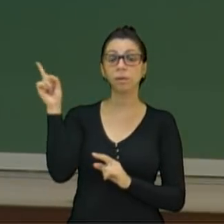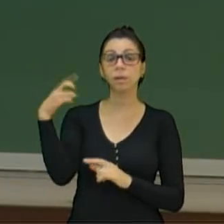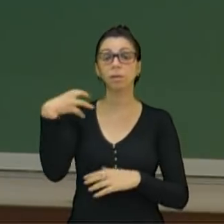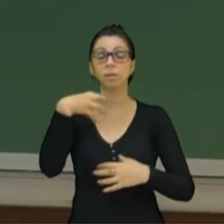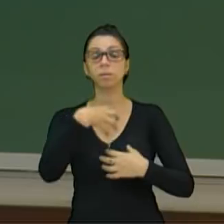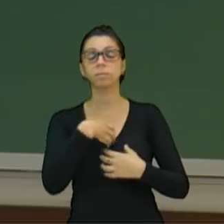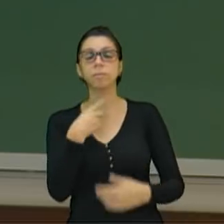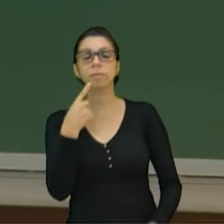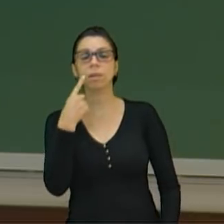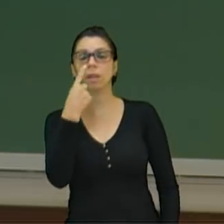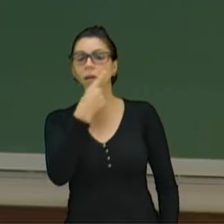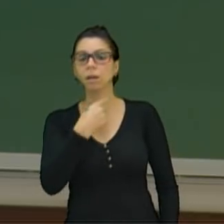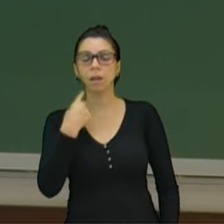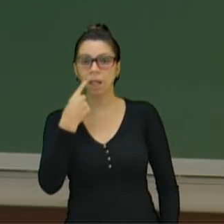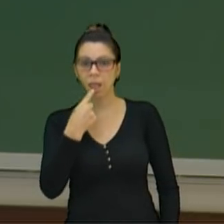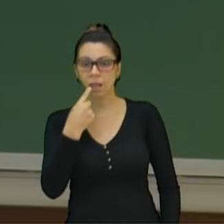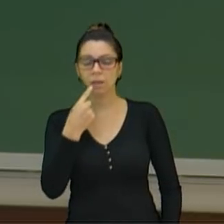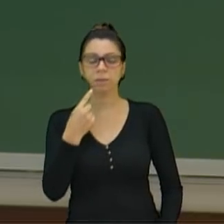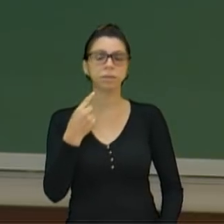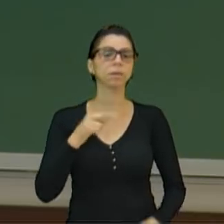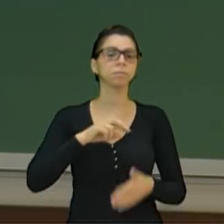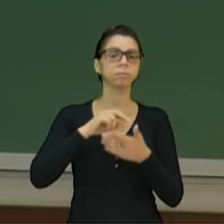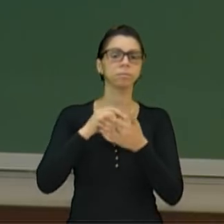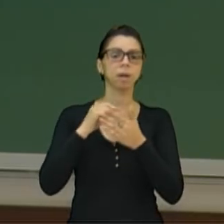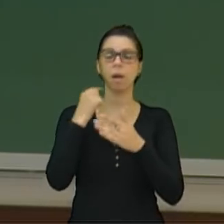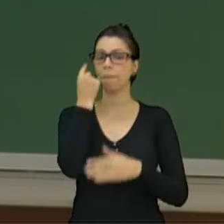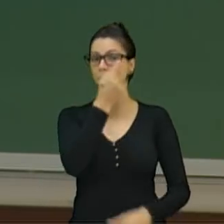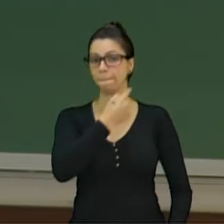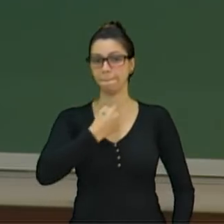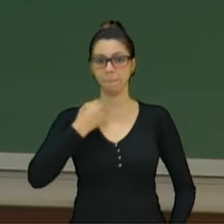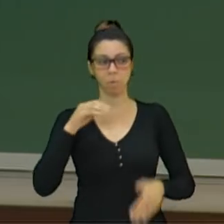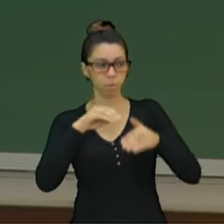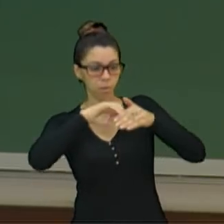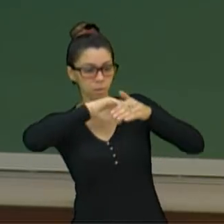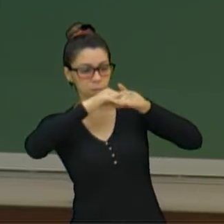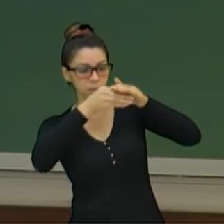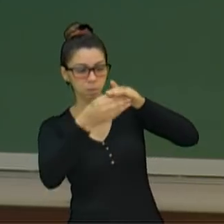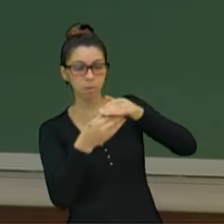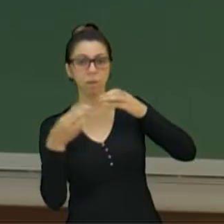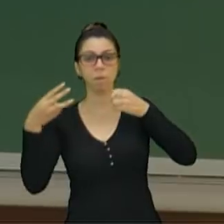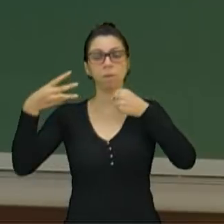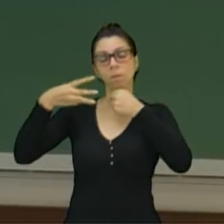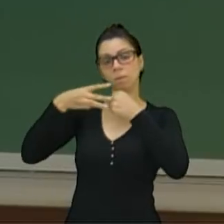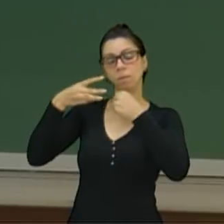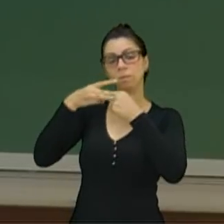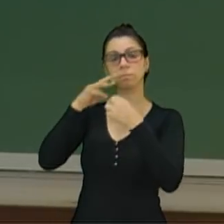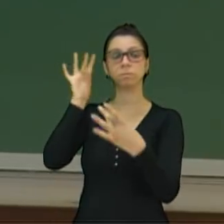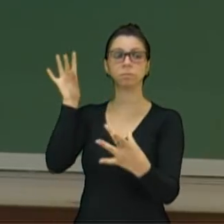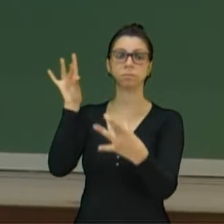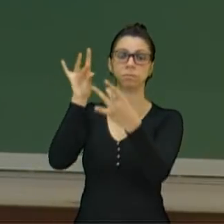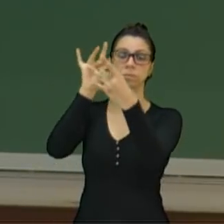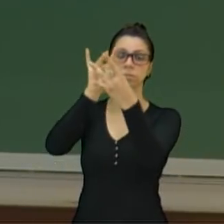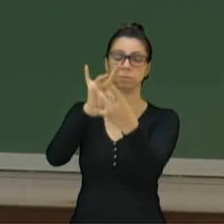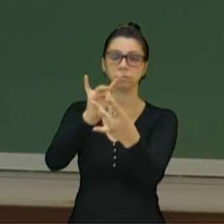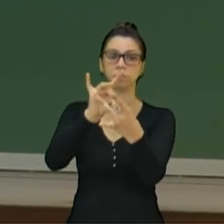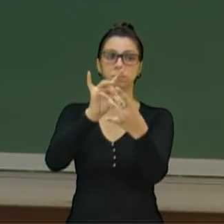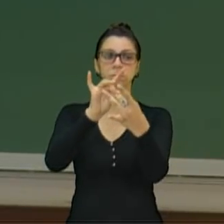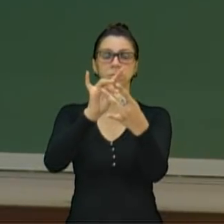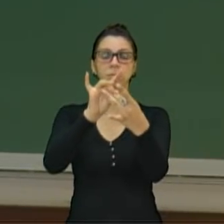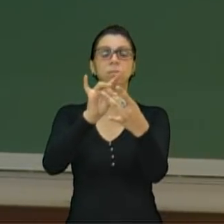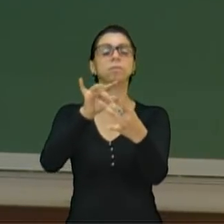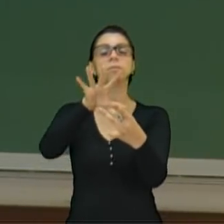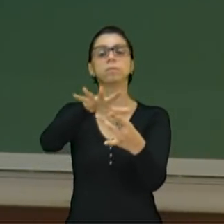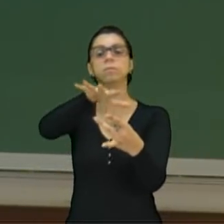Então, na língua e outras regiões internas da boca, eu tenho as células especializadas na